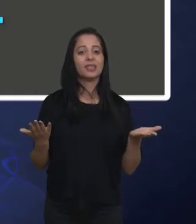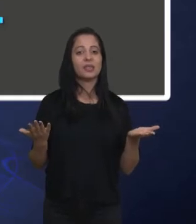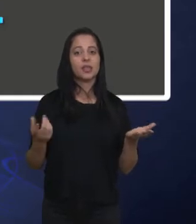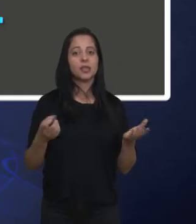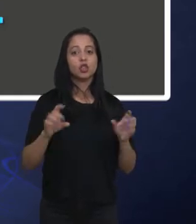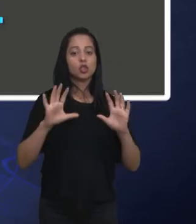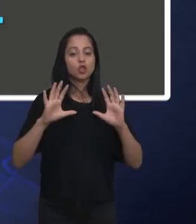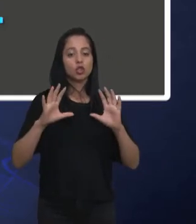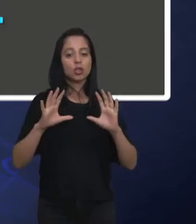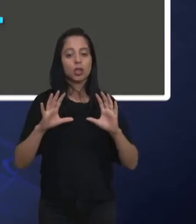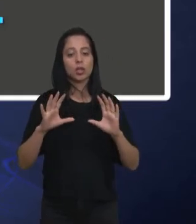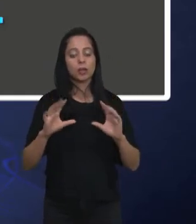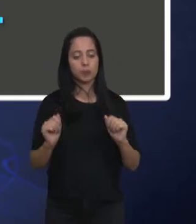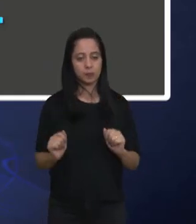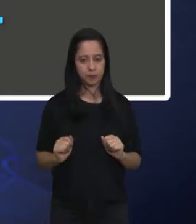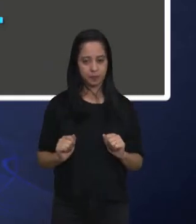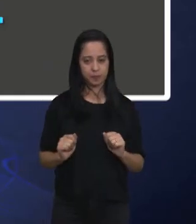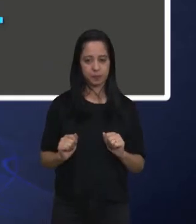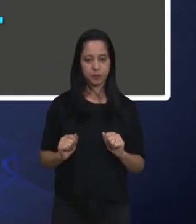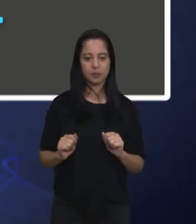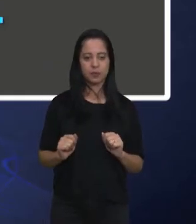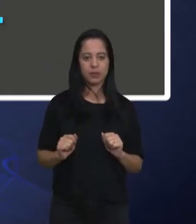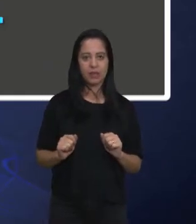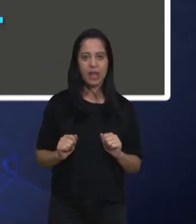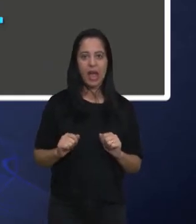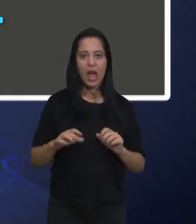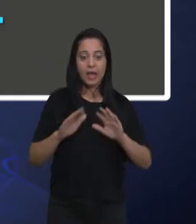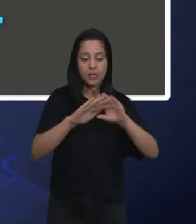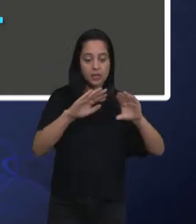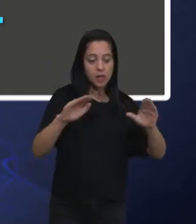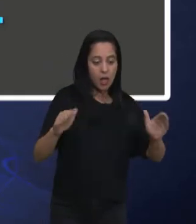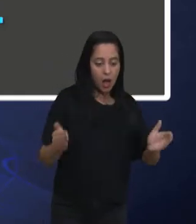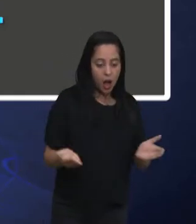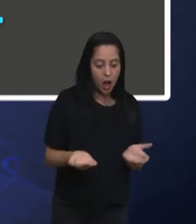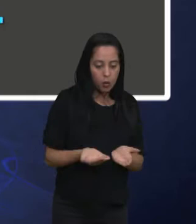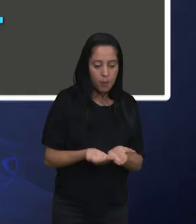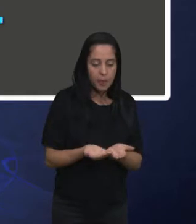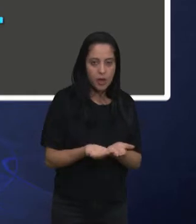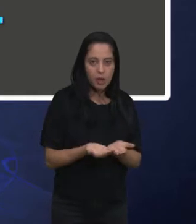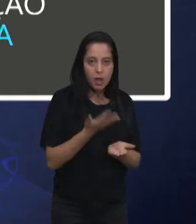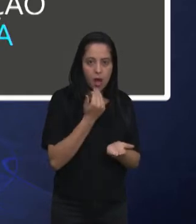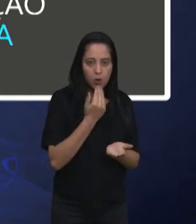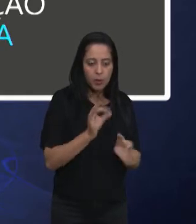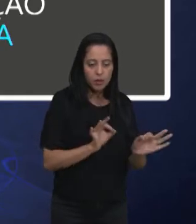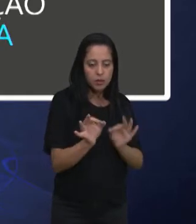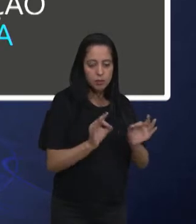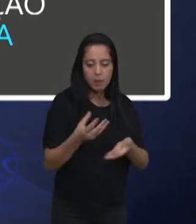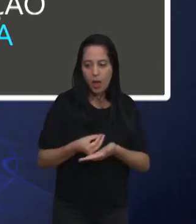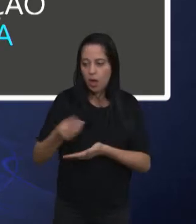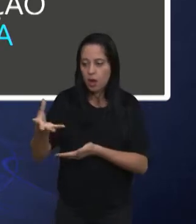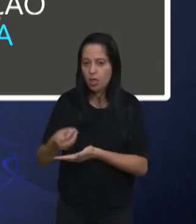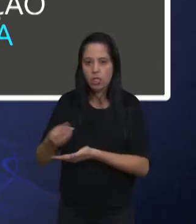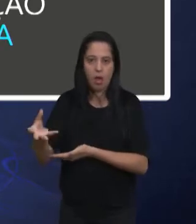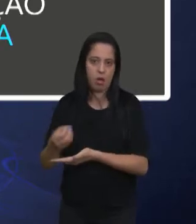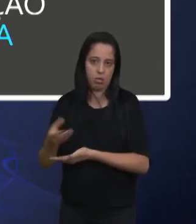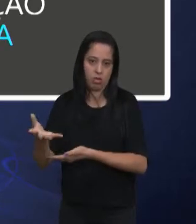cestas para aqueles servidores aposentados que hoje passam fome. Pode passar? E